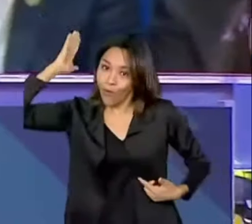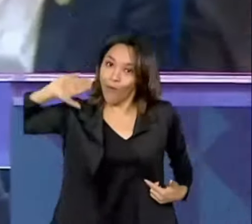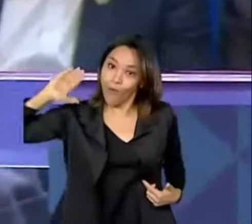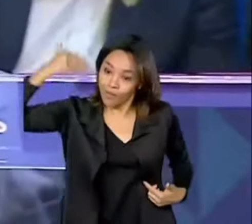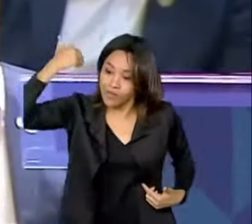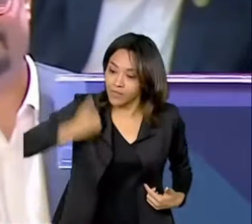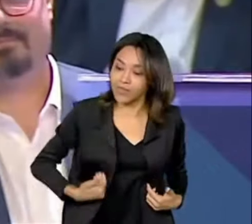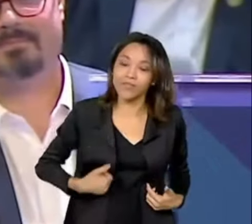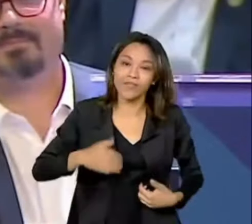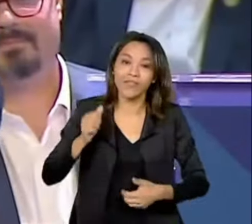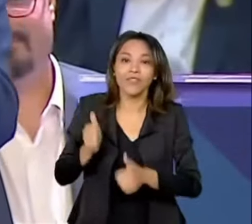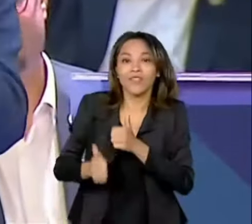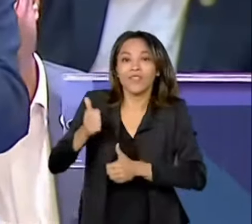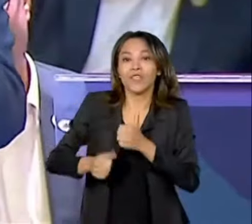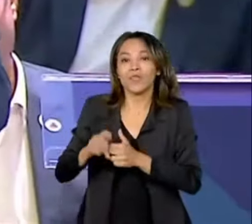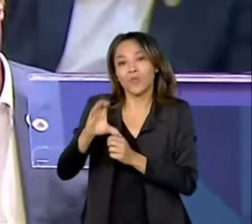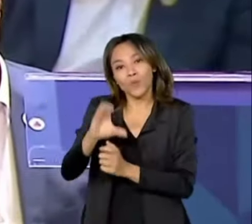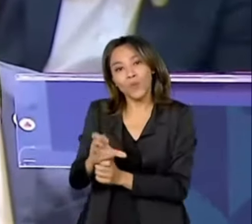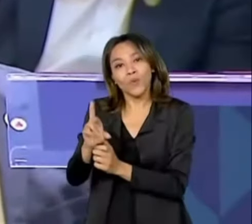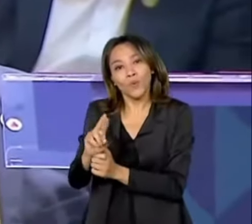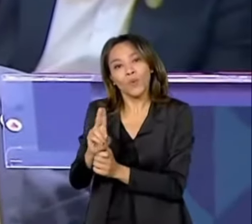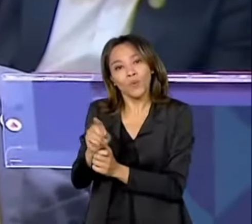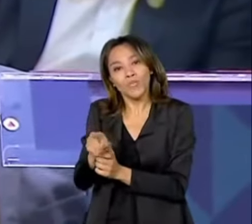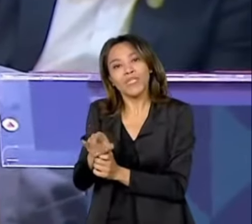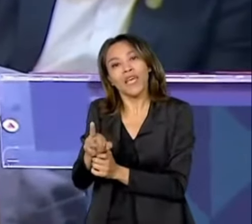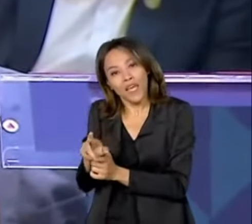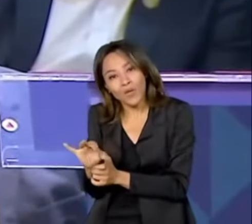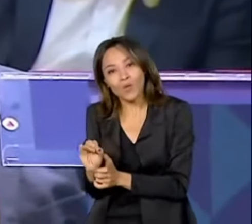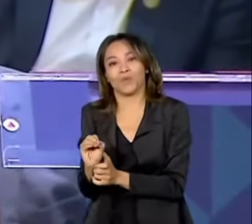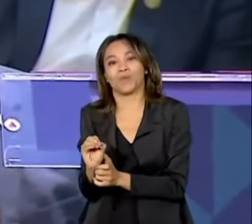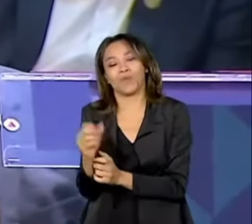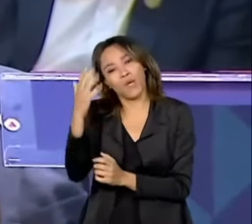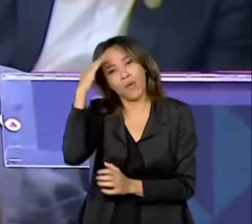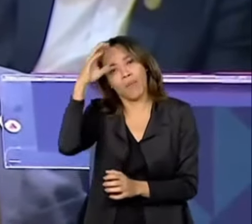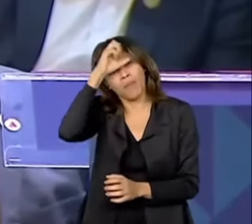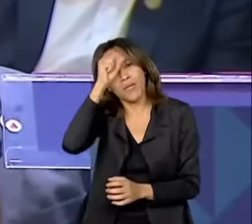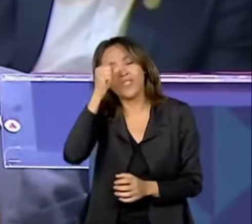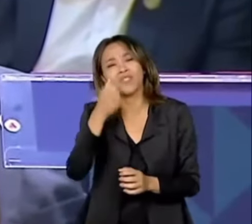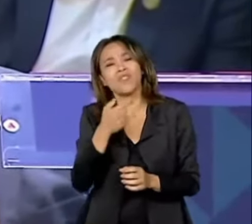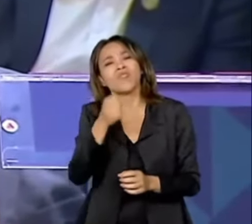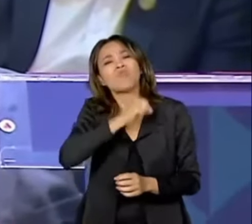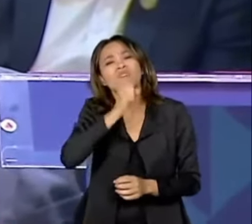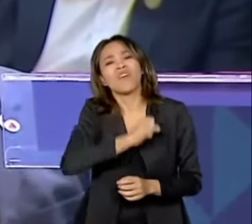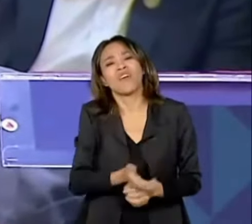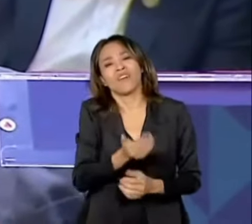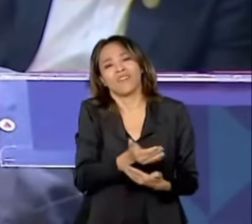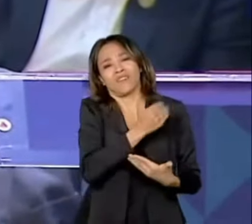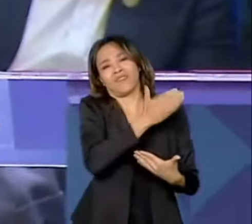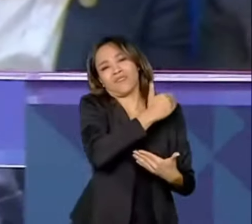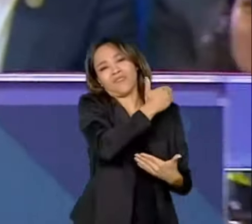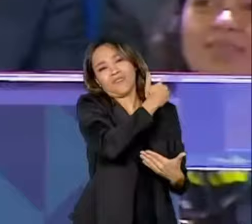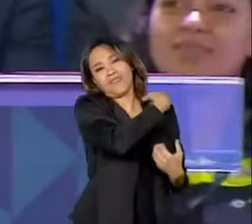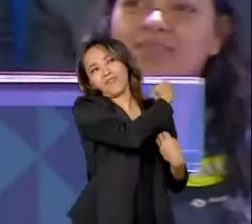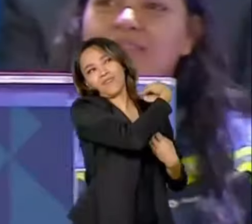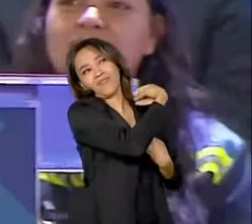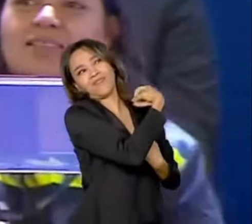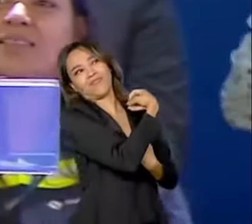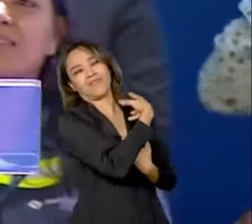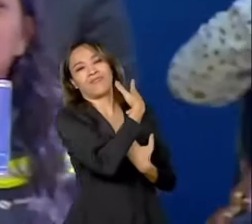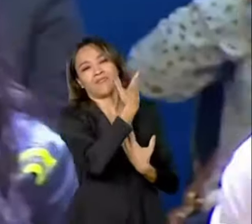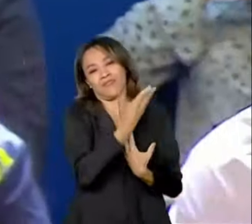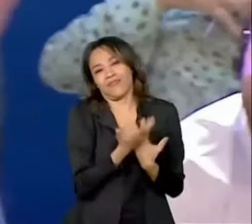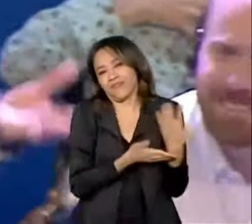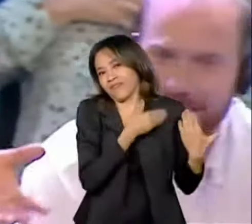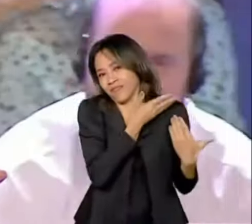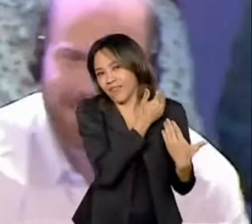é porque eu aprendi a torcer para o Cruzeiro na época do Dirceu Lopes, do Tostão, do Lima, do Natal, do Joãozinho, do